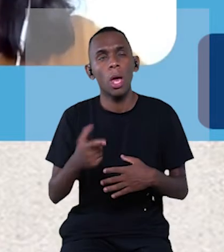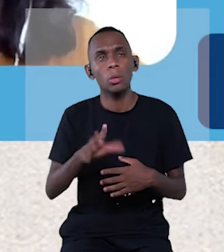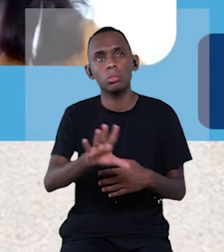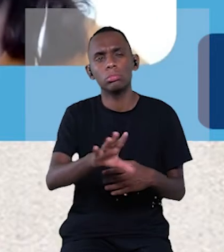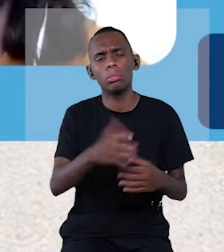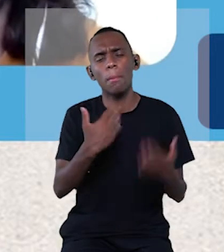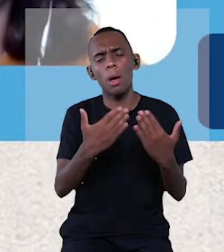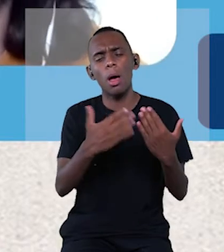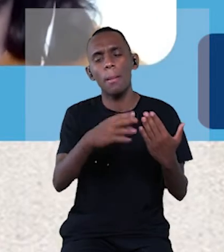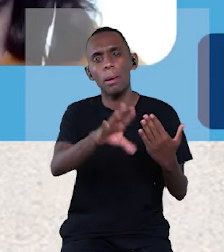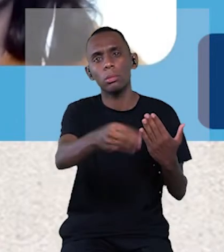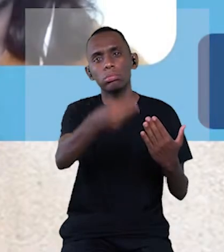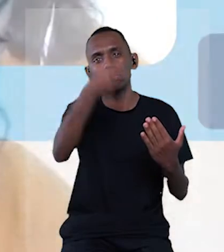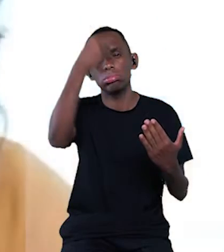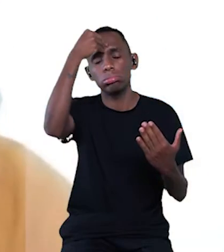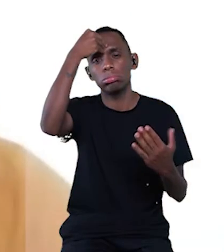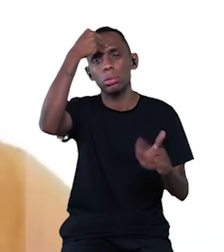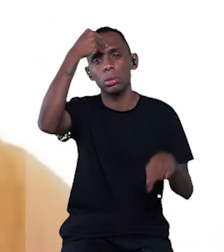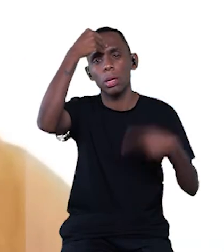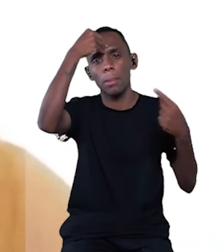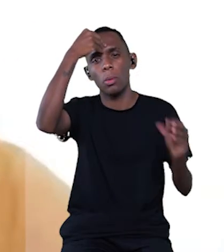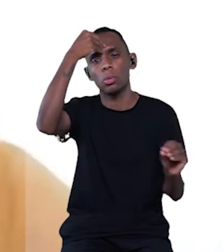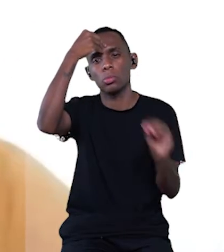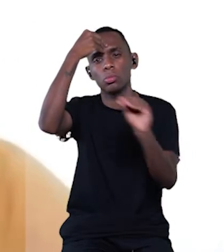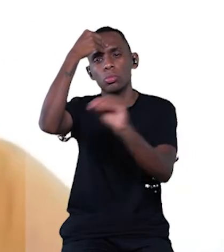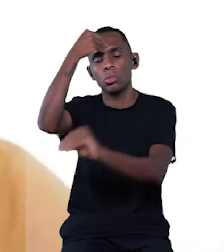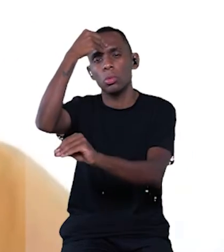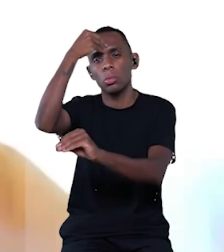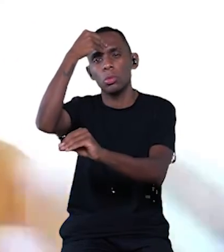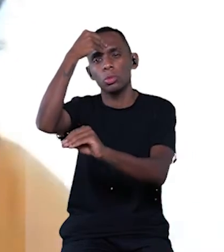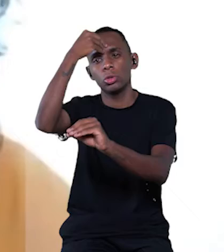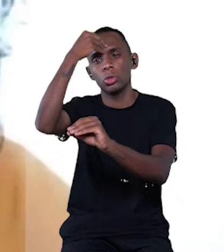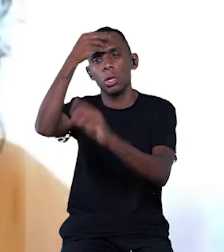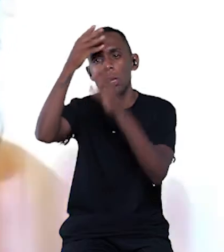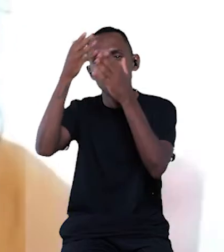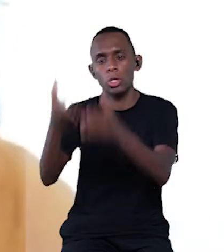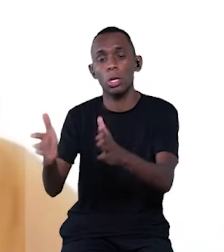a conversa na cabeça, né? E quando eu chego em casa,